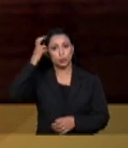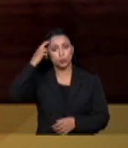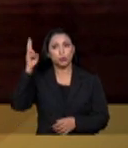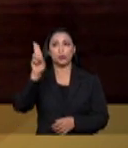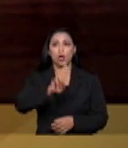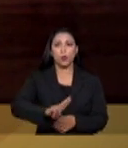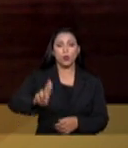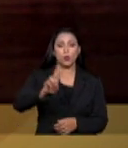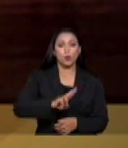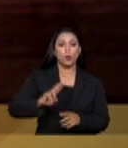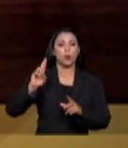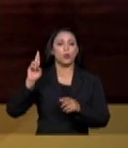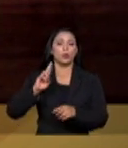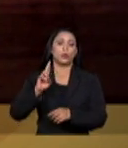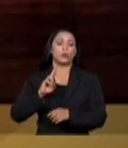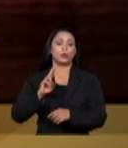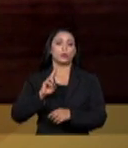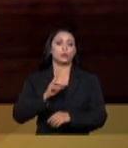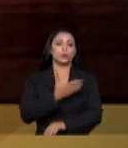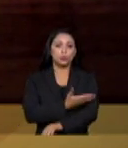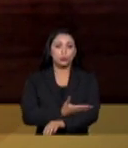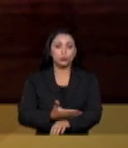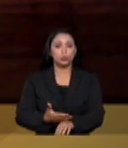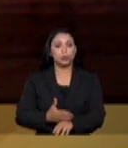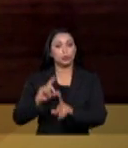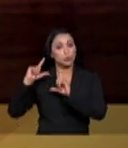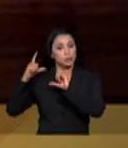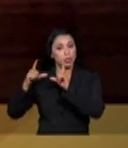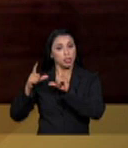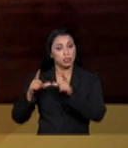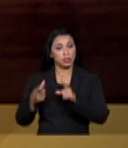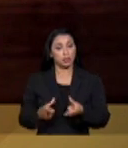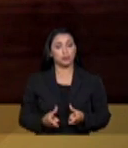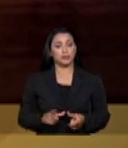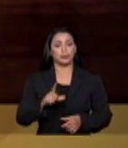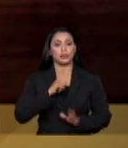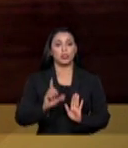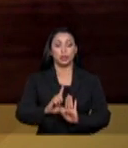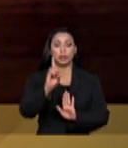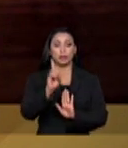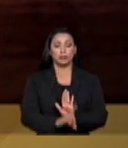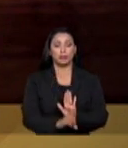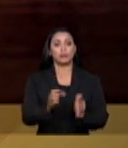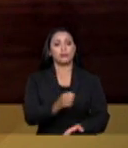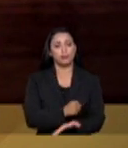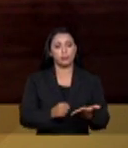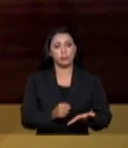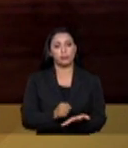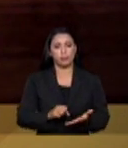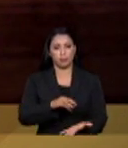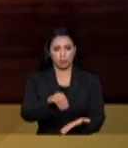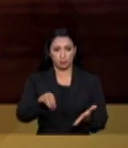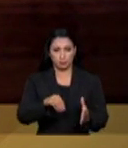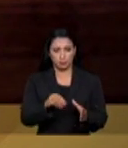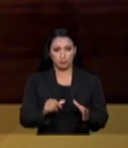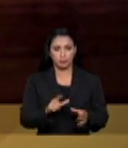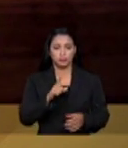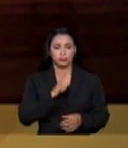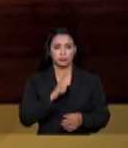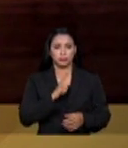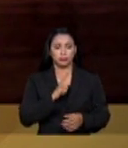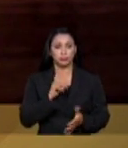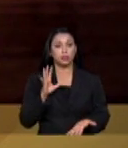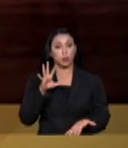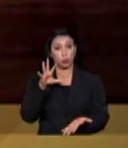e tradições pensei a proteção condicionar o direito originário sobre as terras que tradicionalmente ocupam